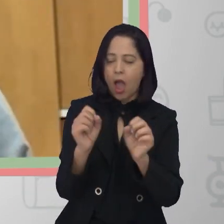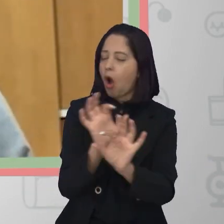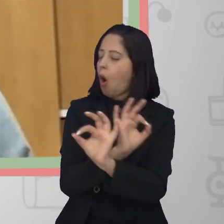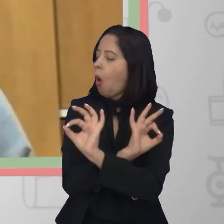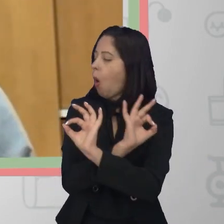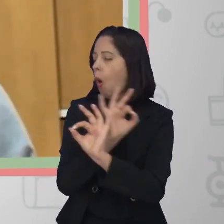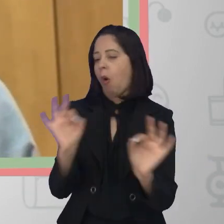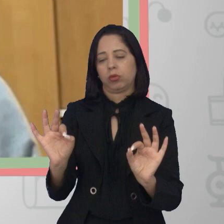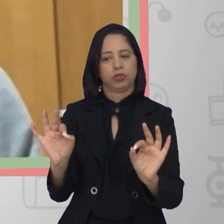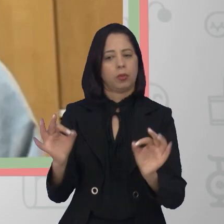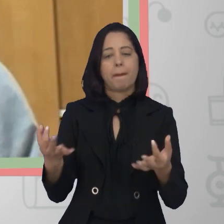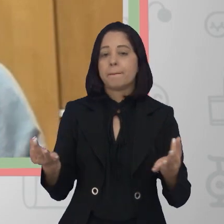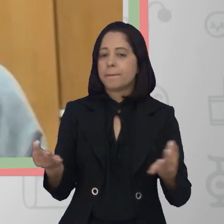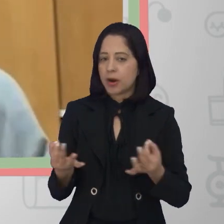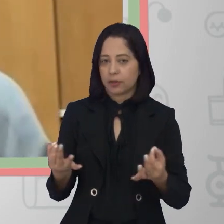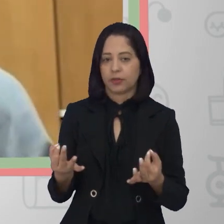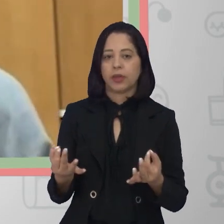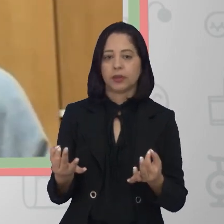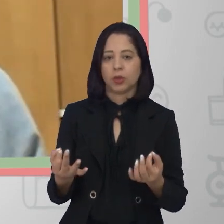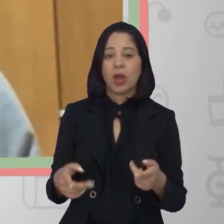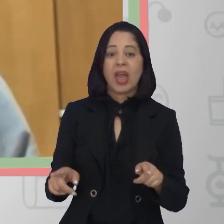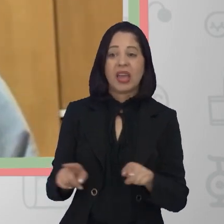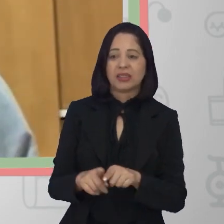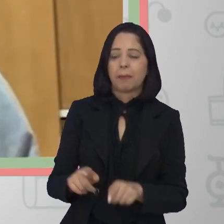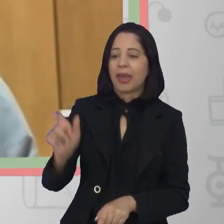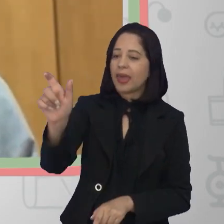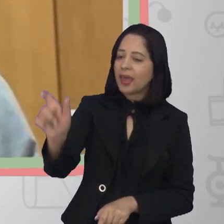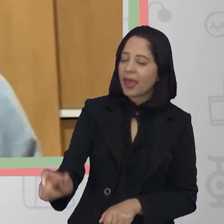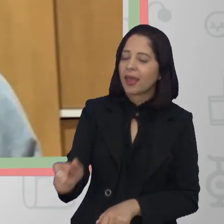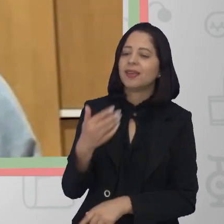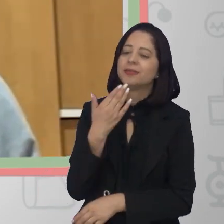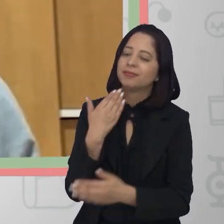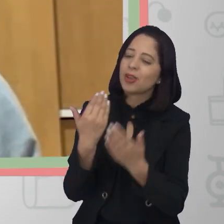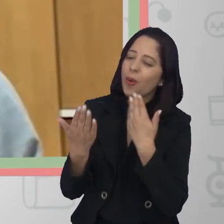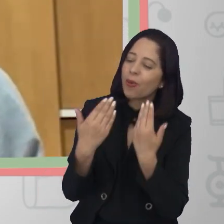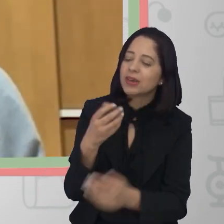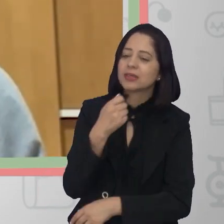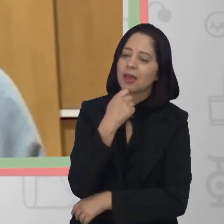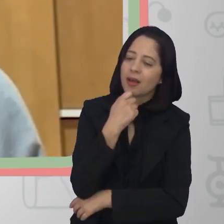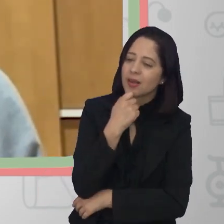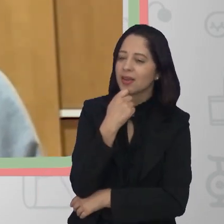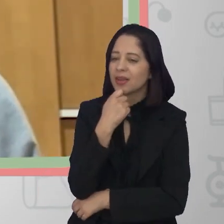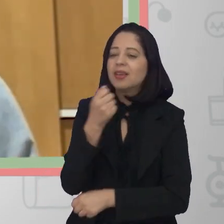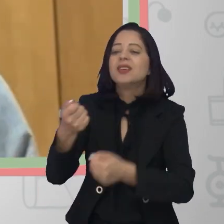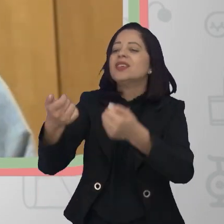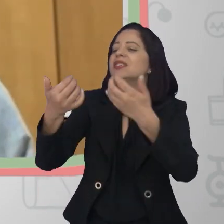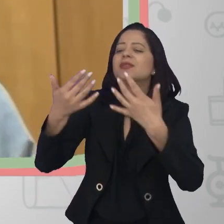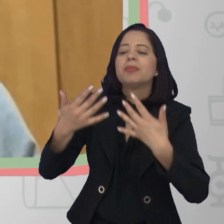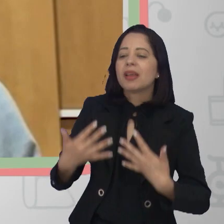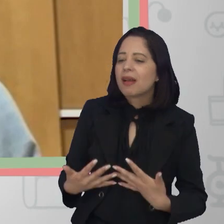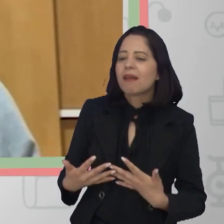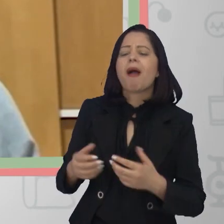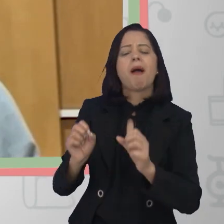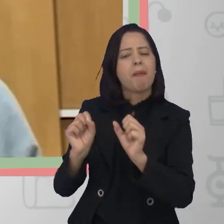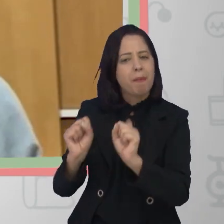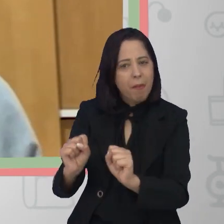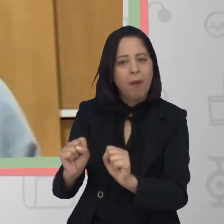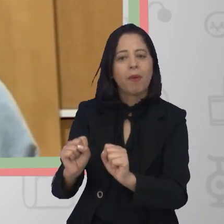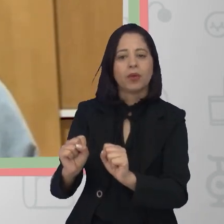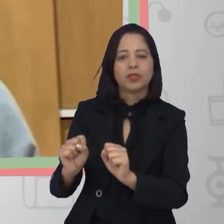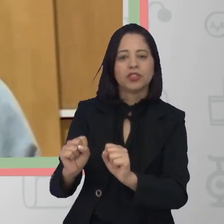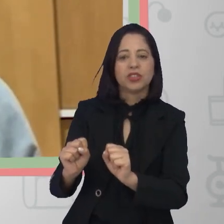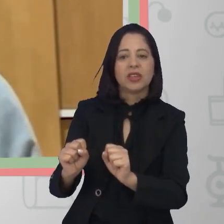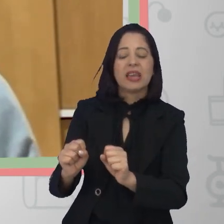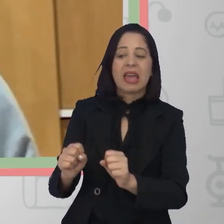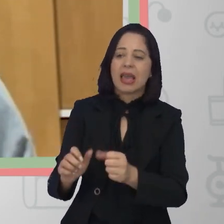qualquer faixa etária, escutar esse aluno, escutar esse idoso, né? O que ele tem vontade de fazer, né? Quais são os